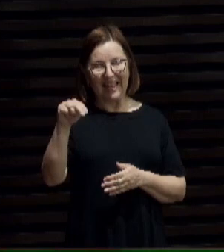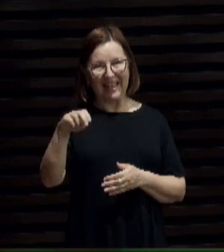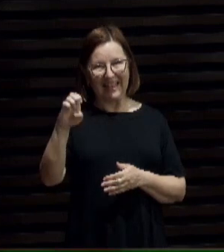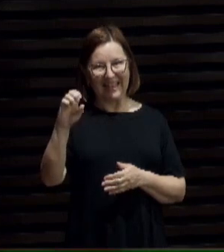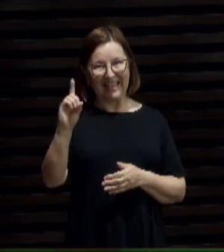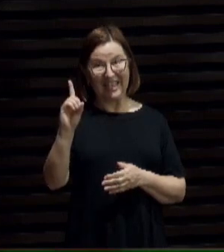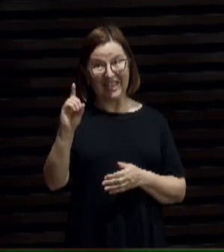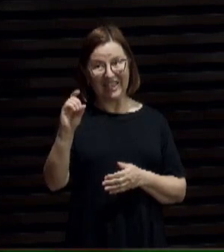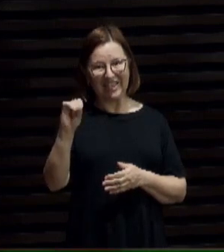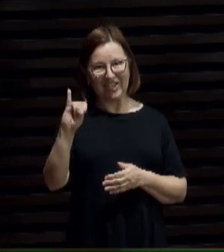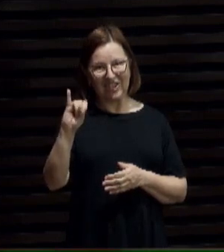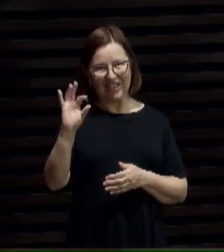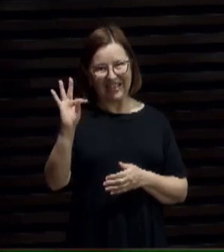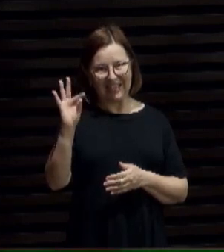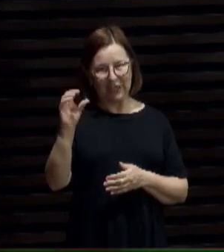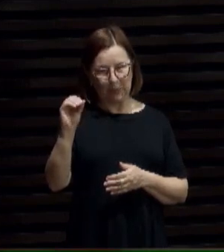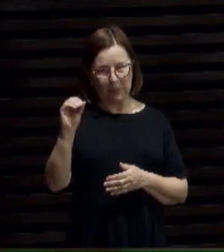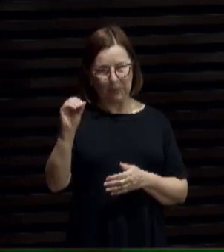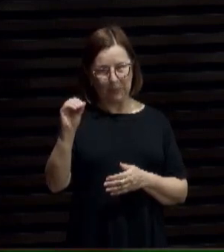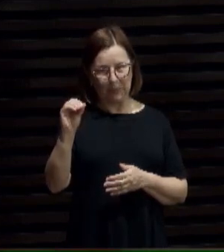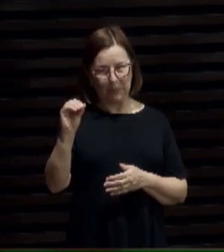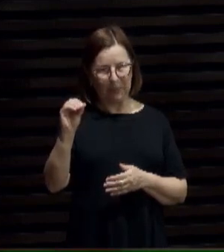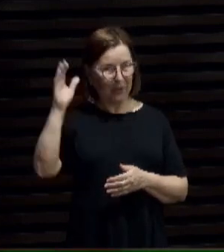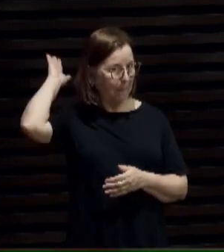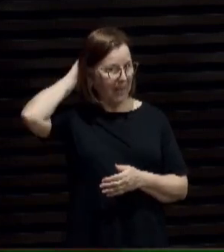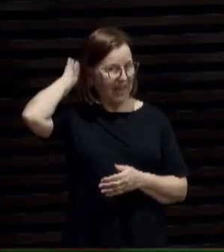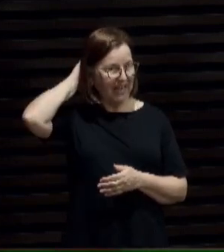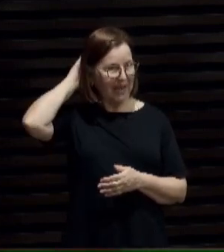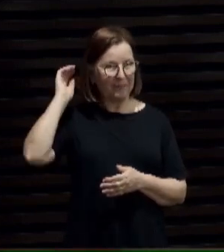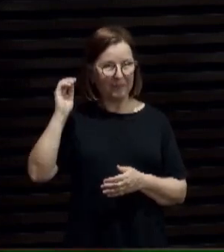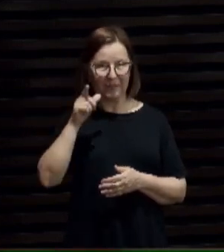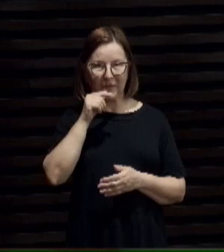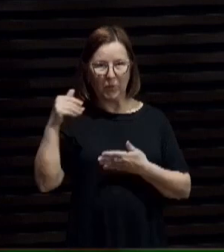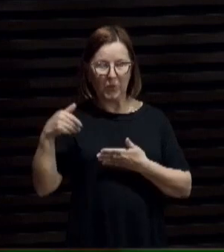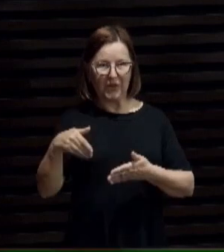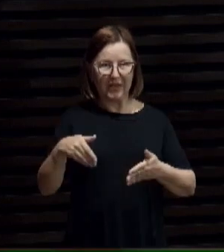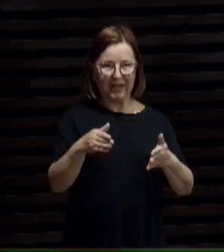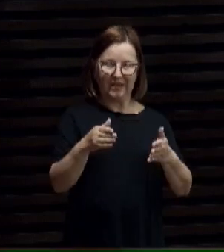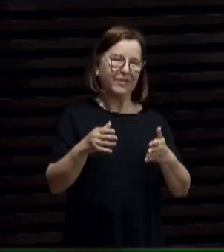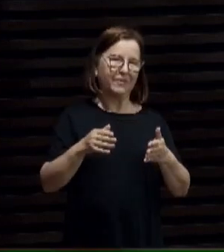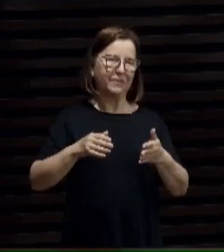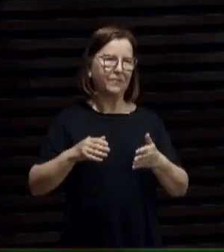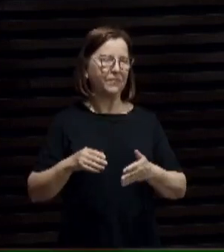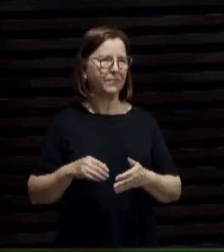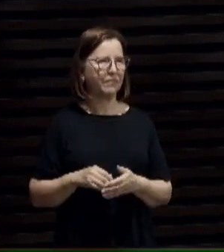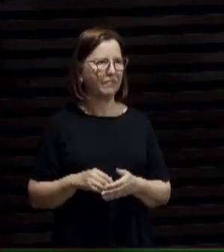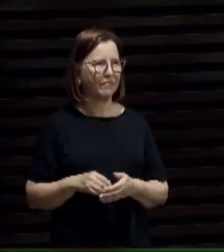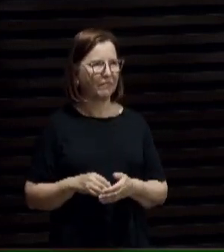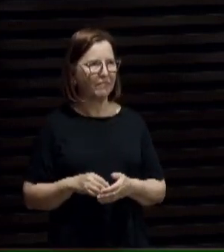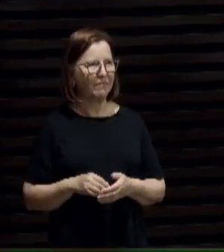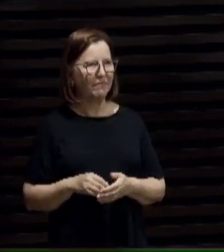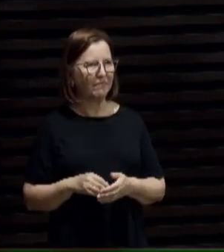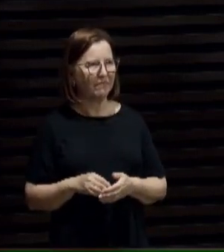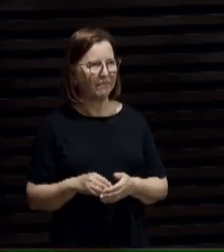Benedito, no Pará. É um rio que é afluente do Telespires.